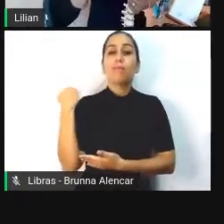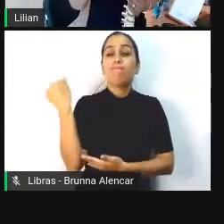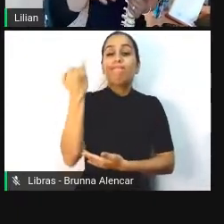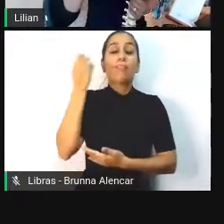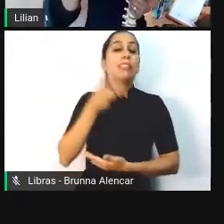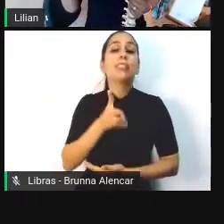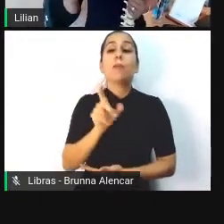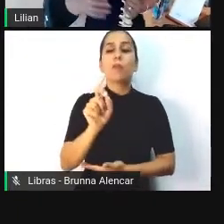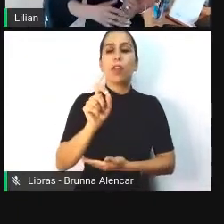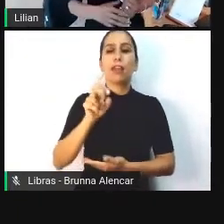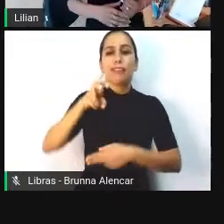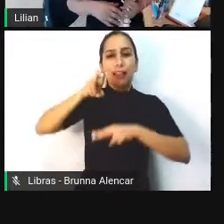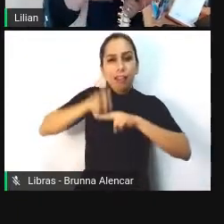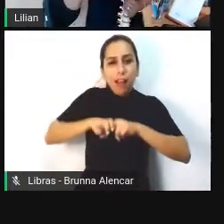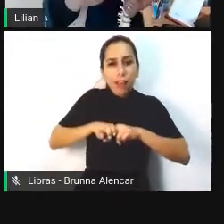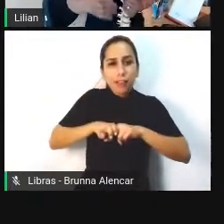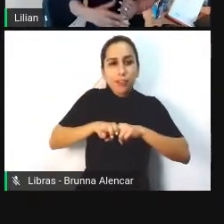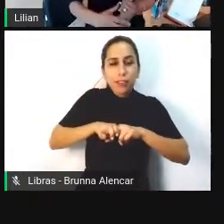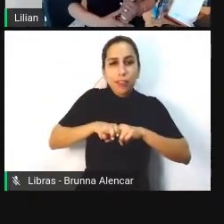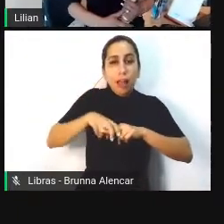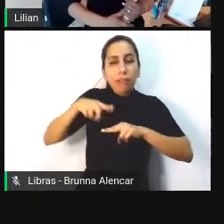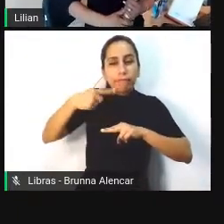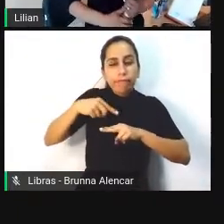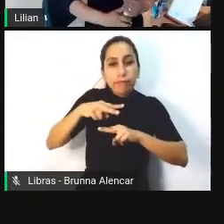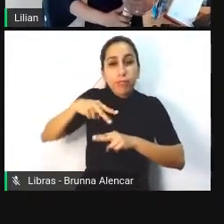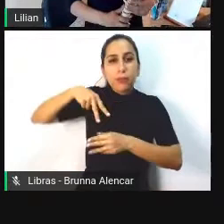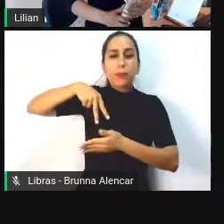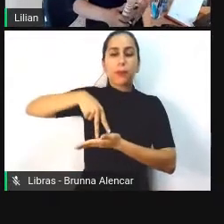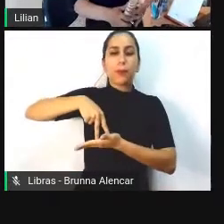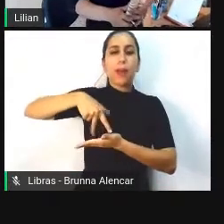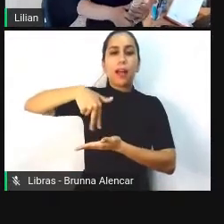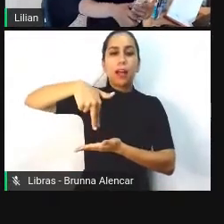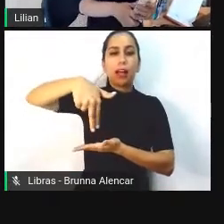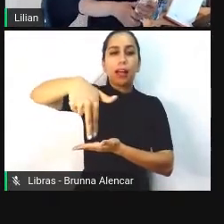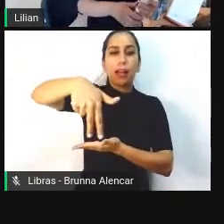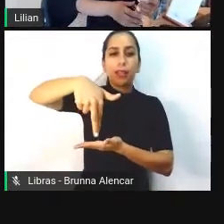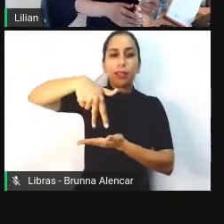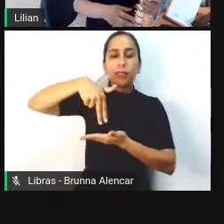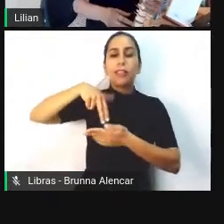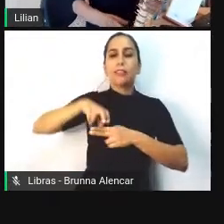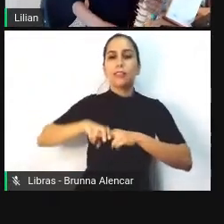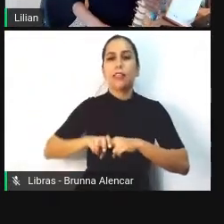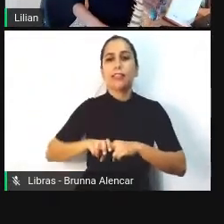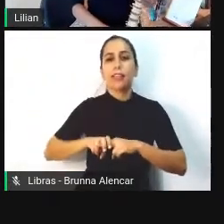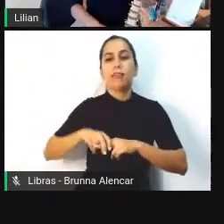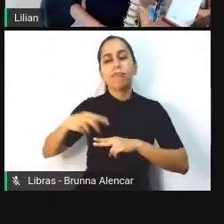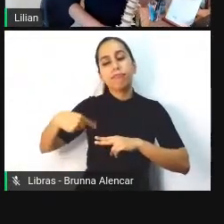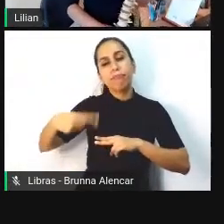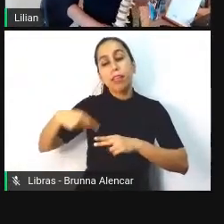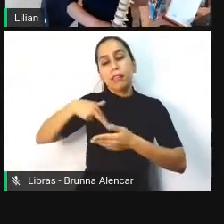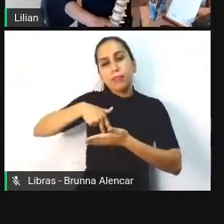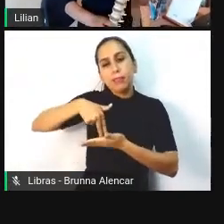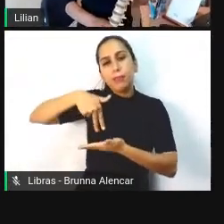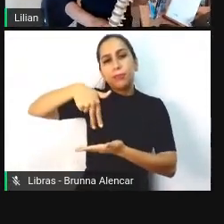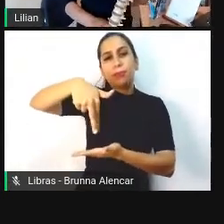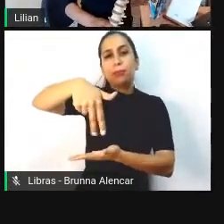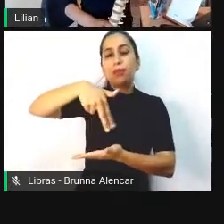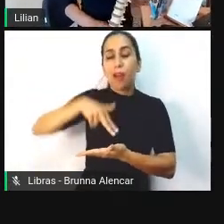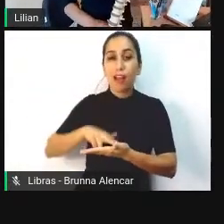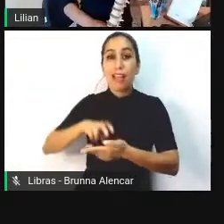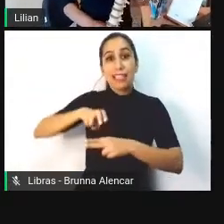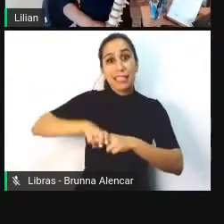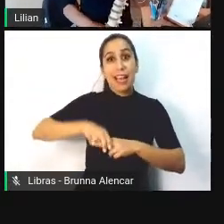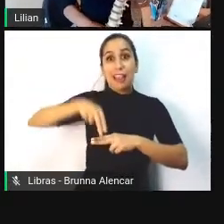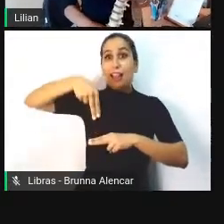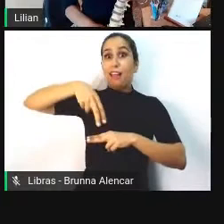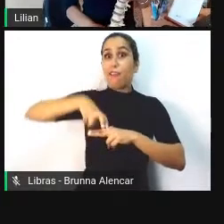de trabalho, eu já diria que valeu muito a pena, né? E é importante também vocês terem